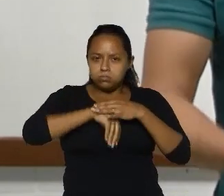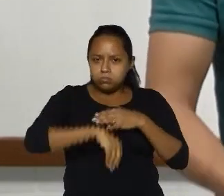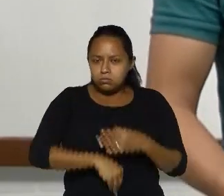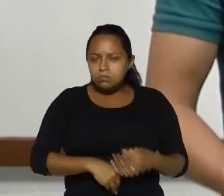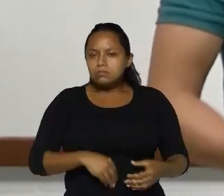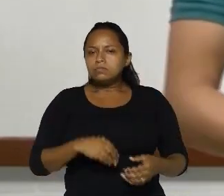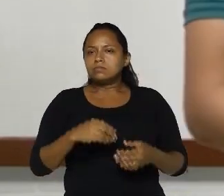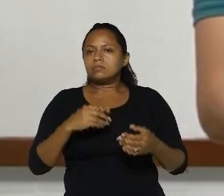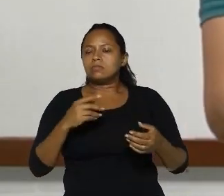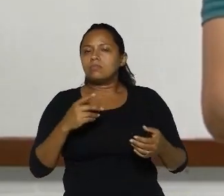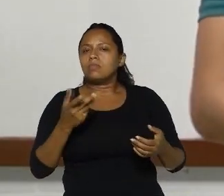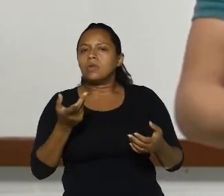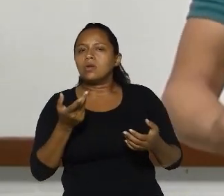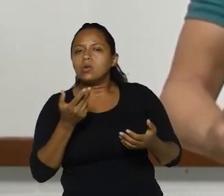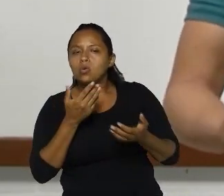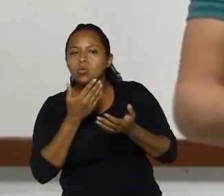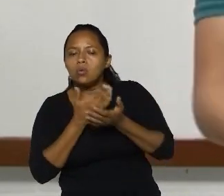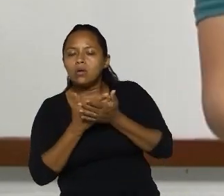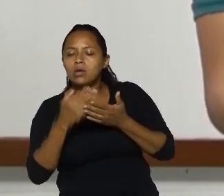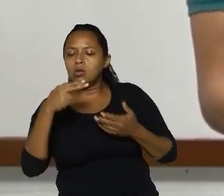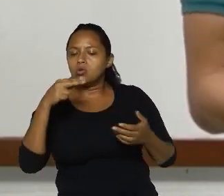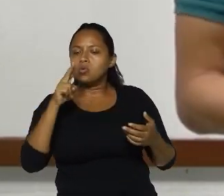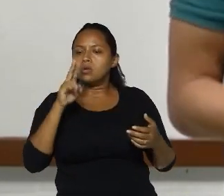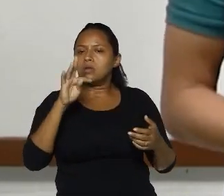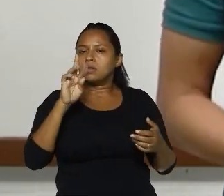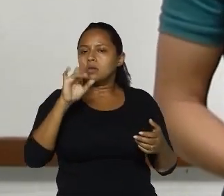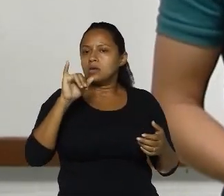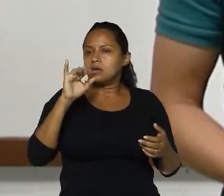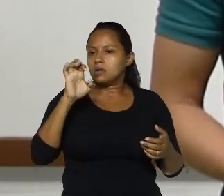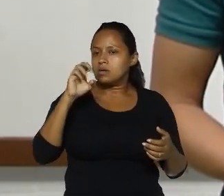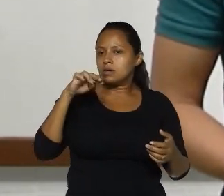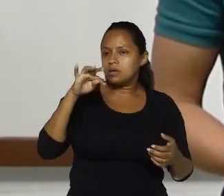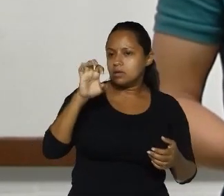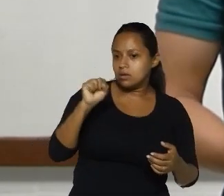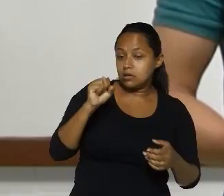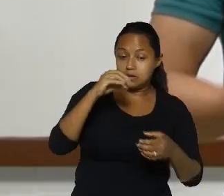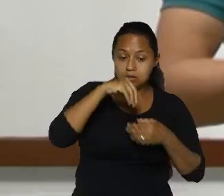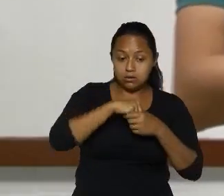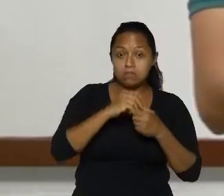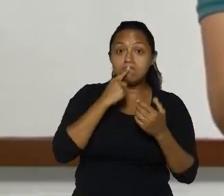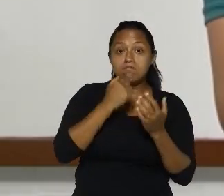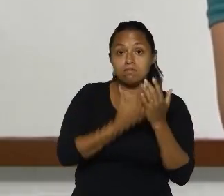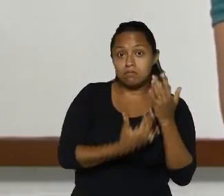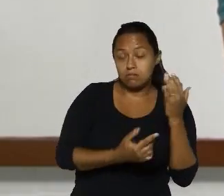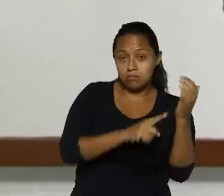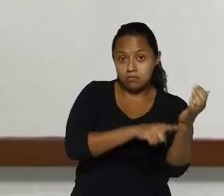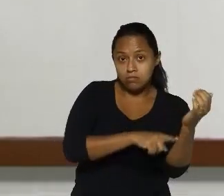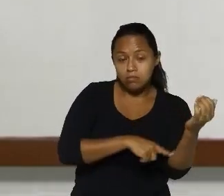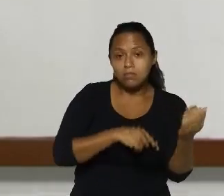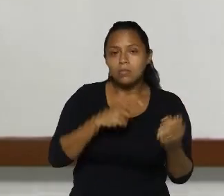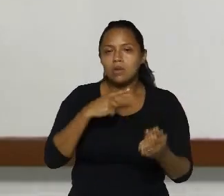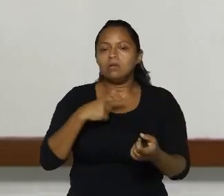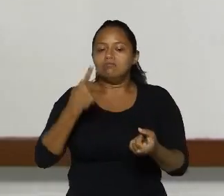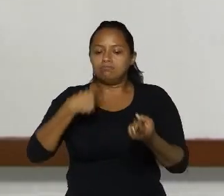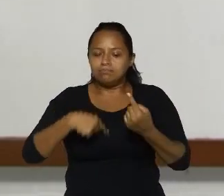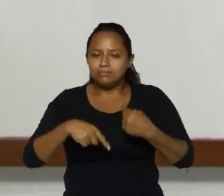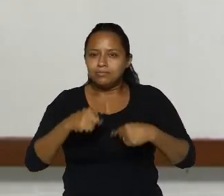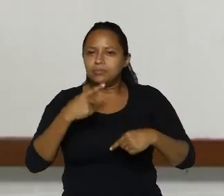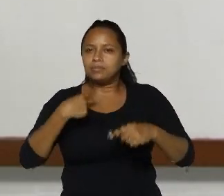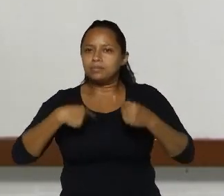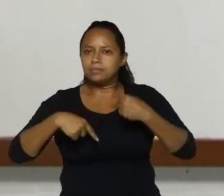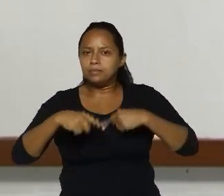e então os nutrientes eles caem na corrente sanguínea, ocorrerá a dissolução